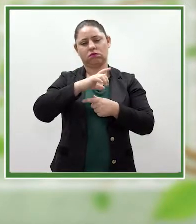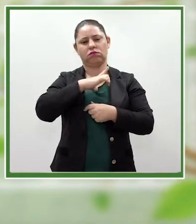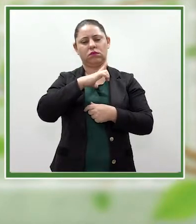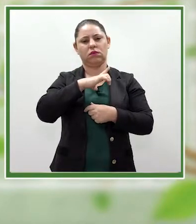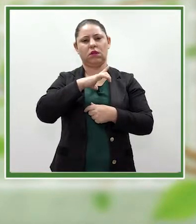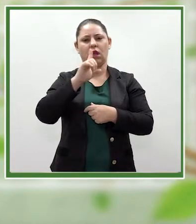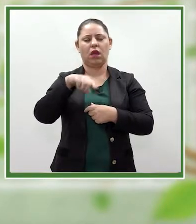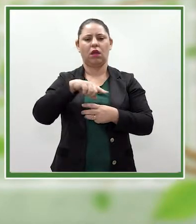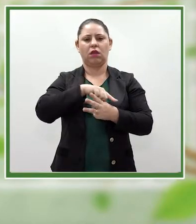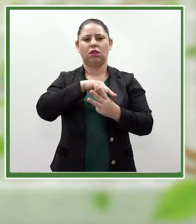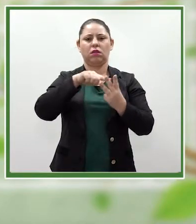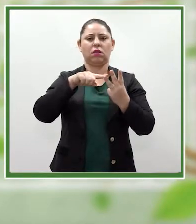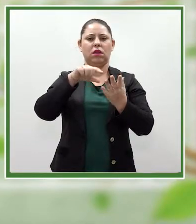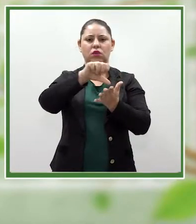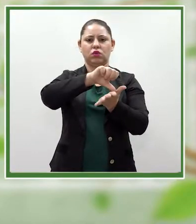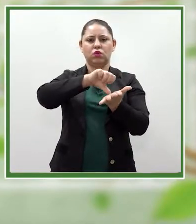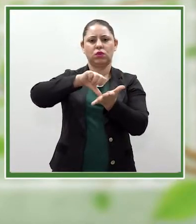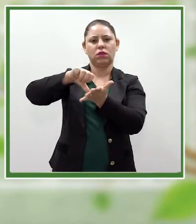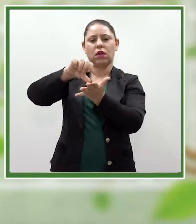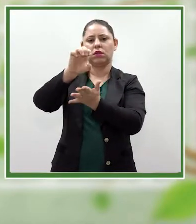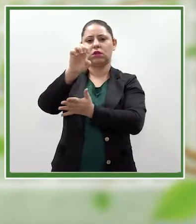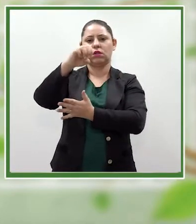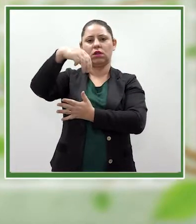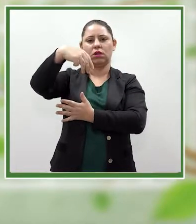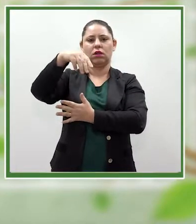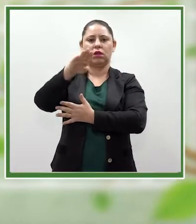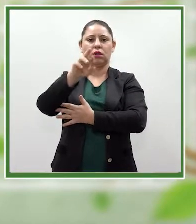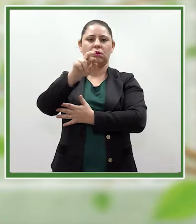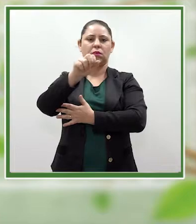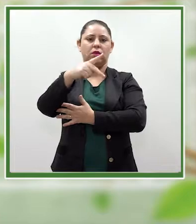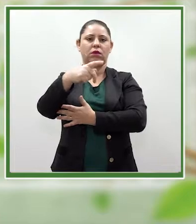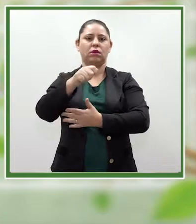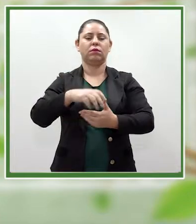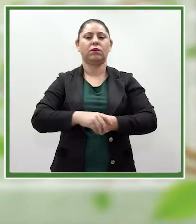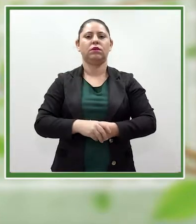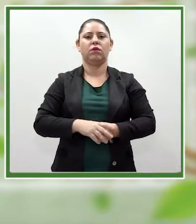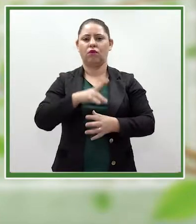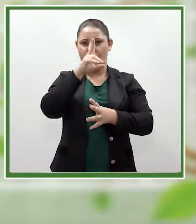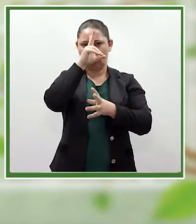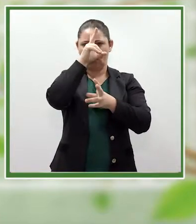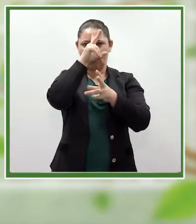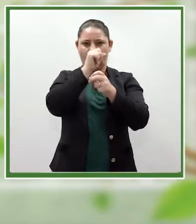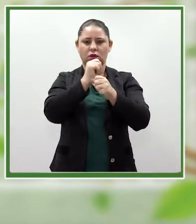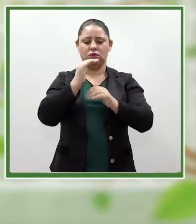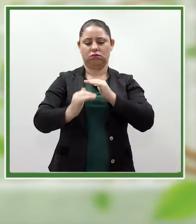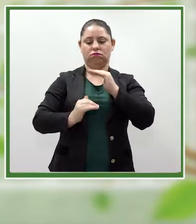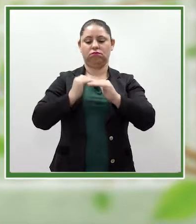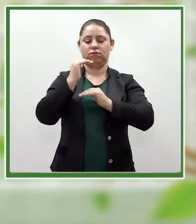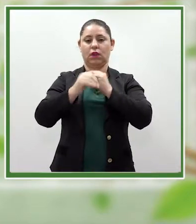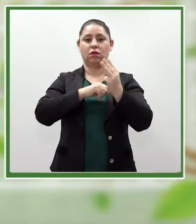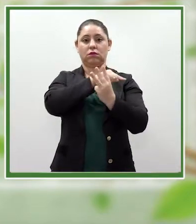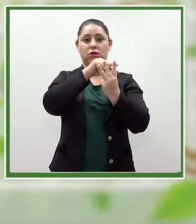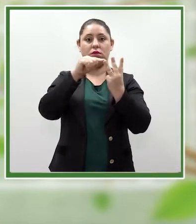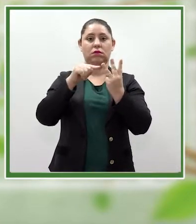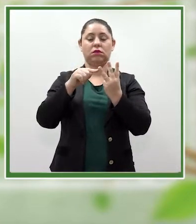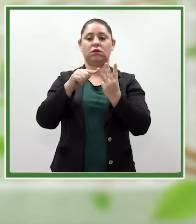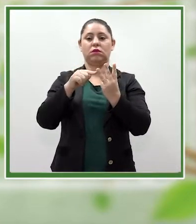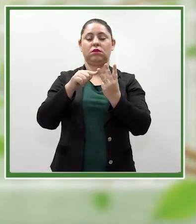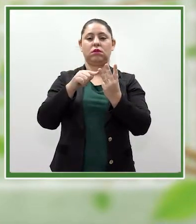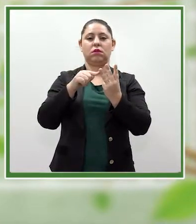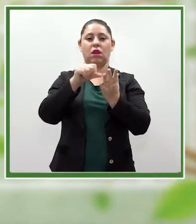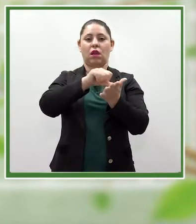um estado com três unidades da Embrapa que se envolveram muito fortemente